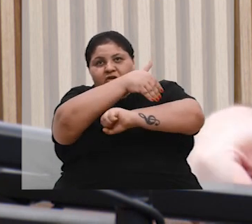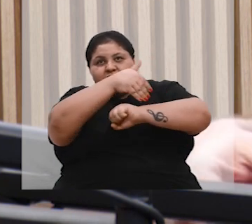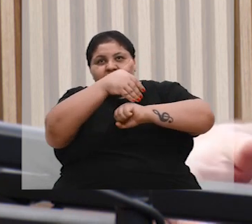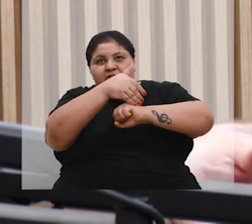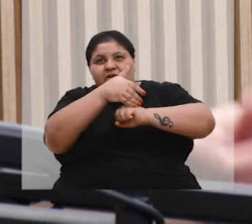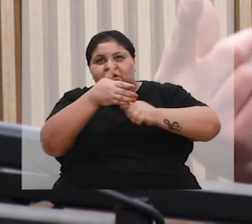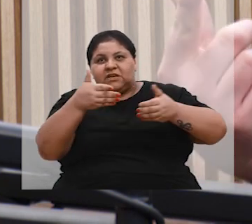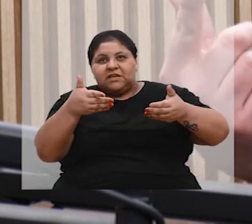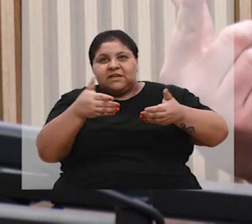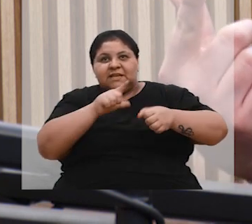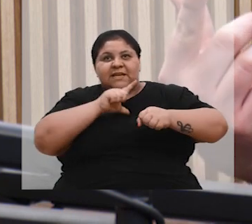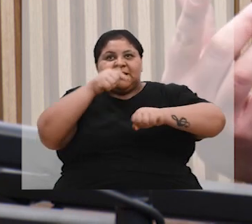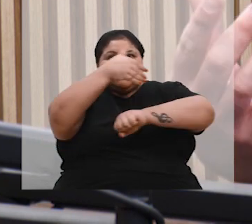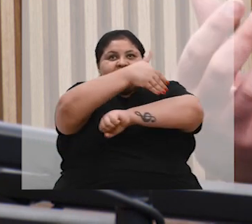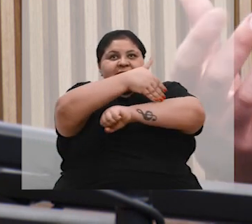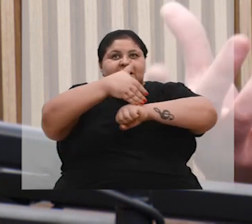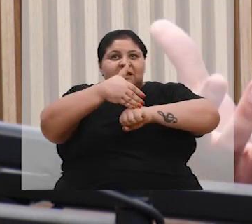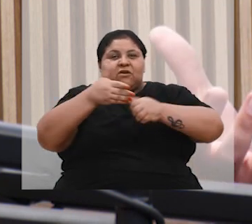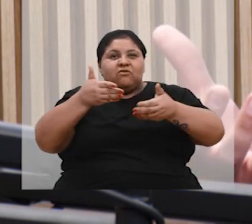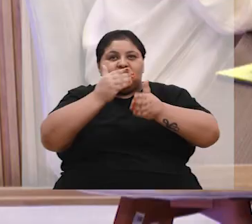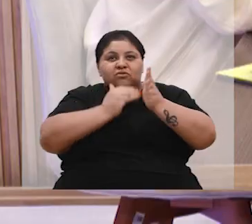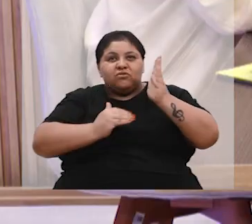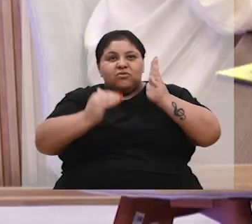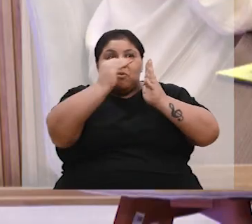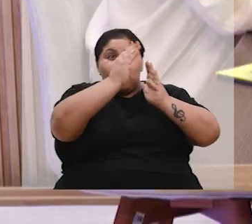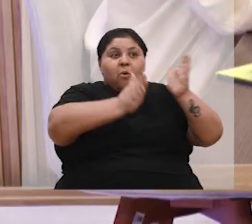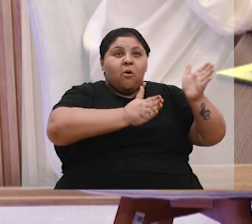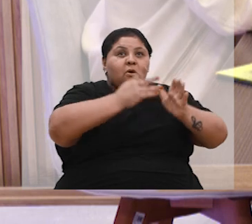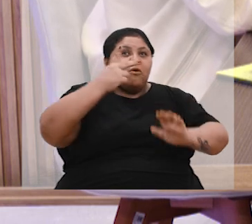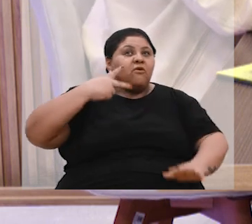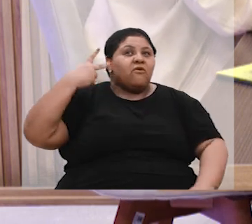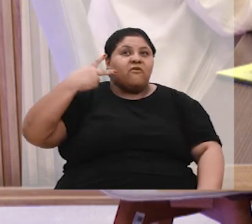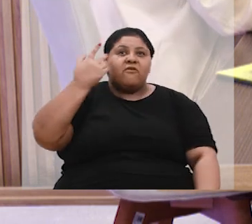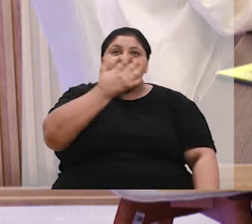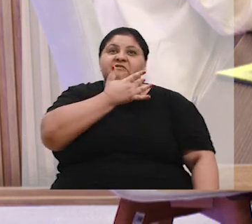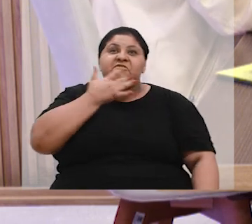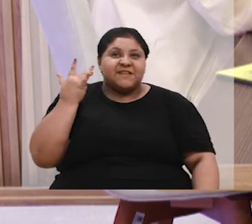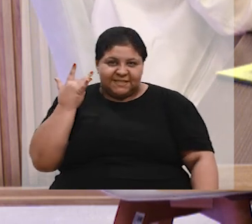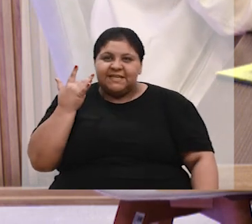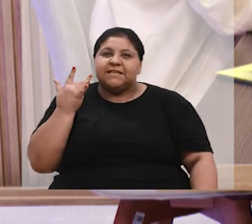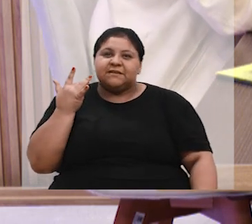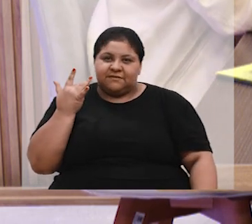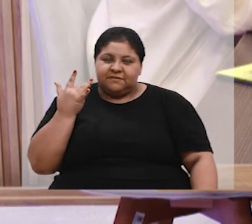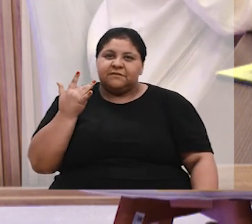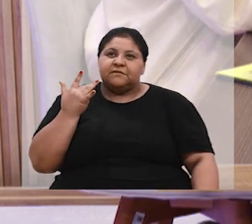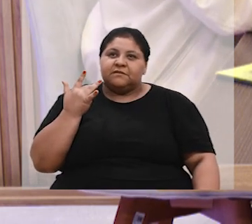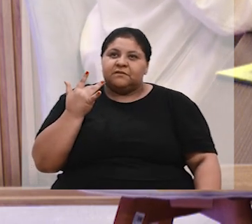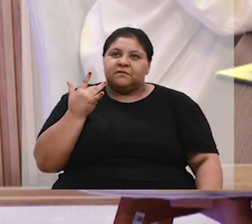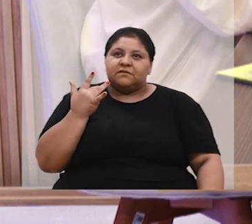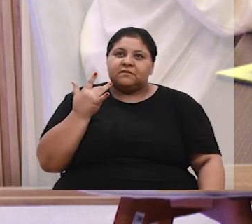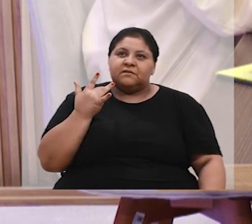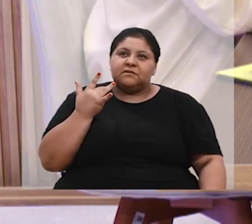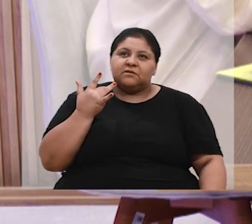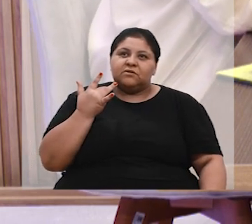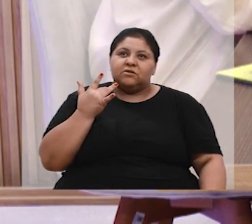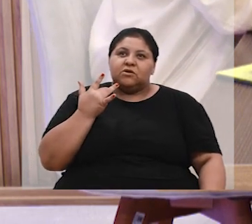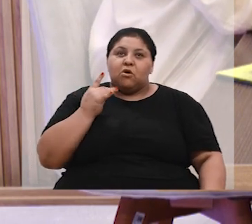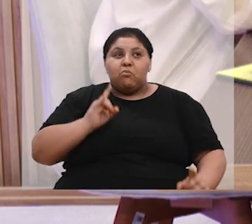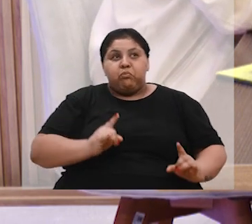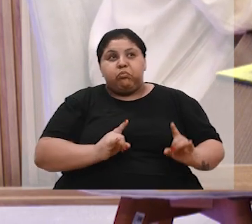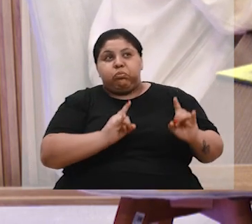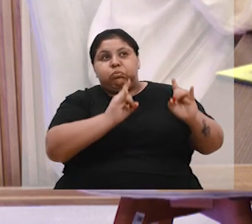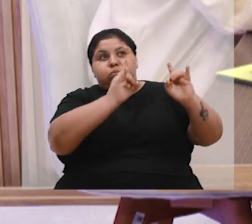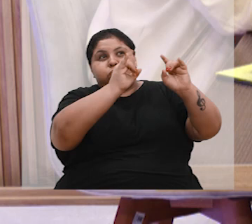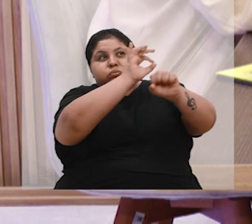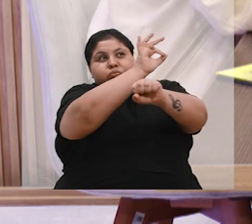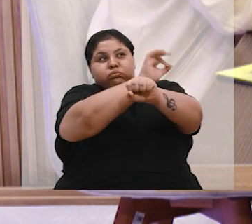rua já está lá em cima. O acesso aos vereadores é um acesso facilitado, teoricamente, né, por essa projeção arquitetônica, né?